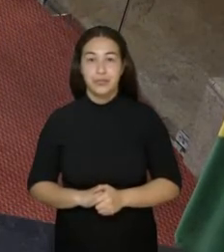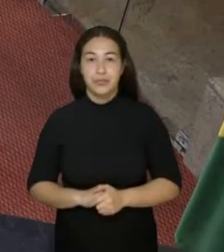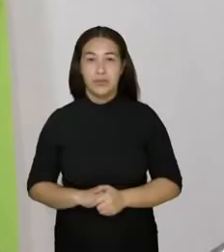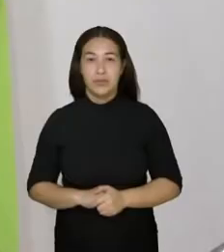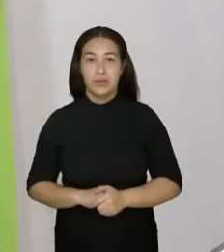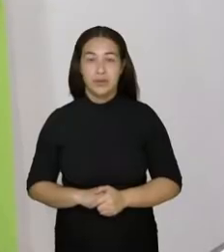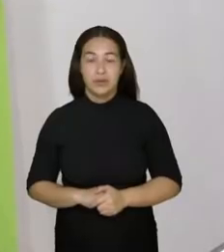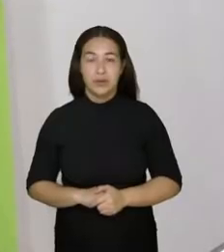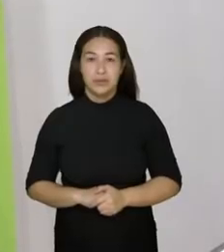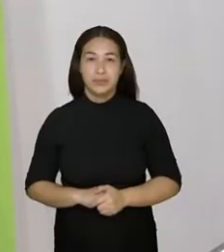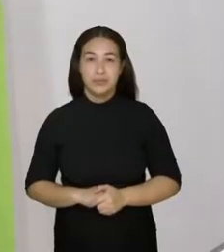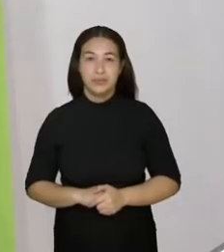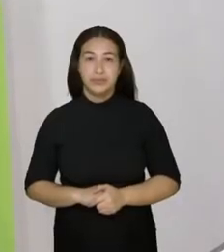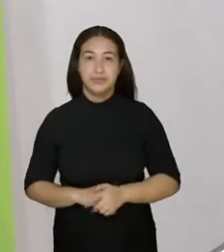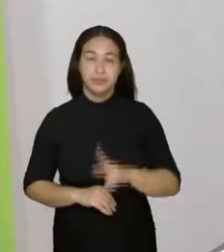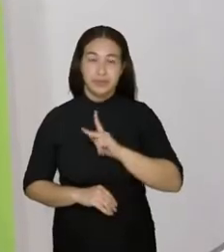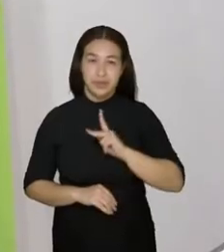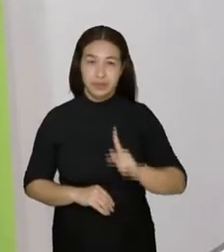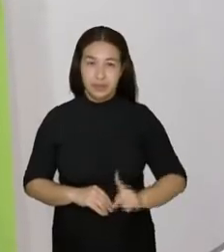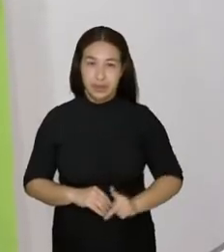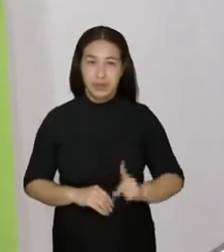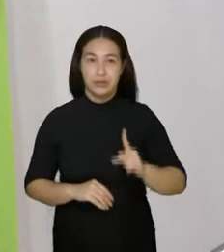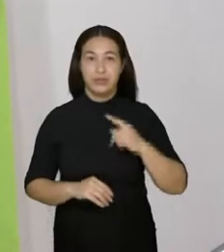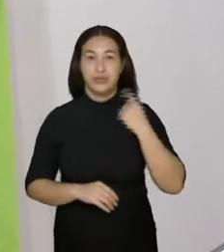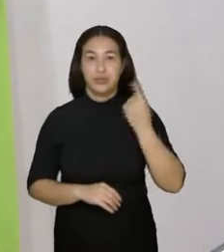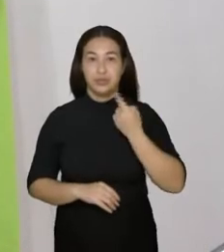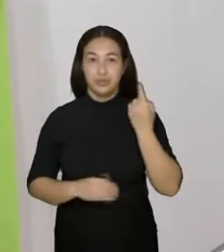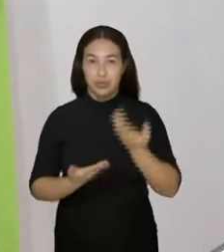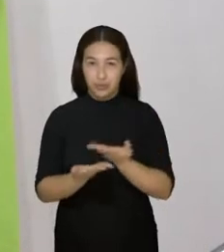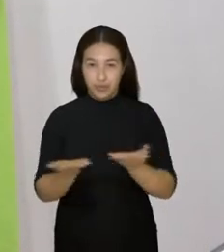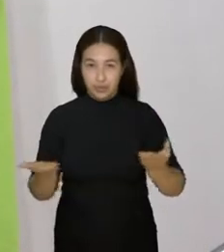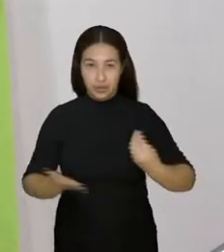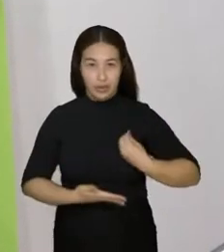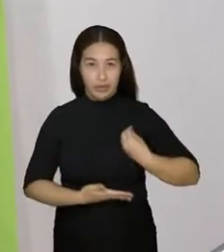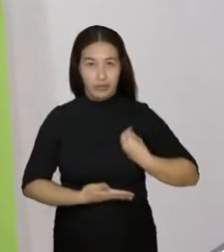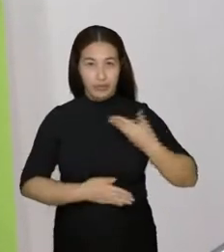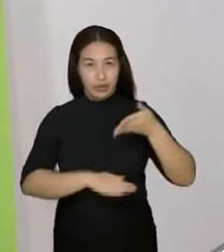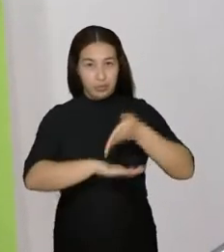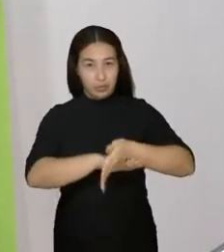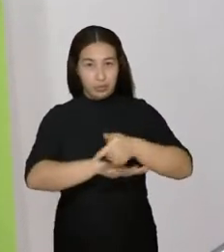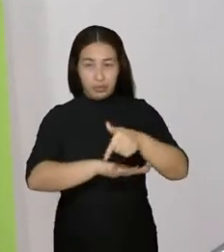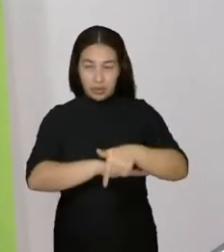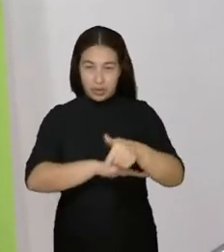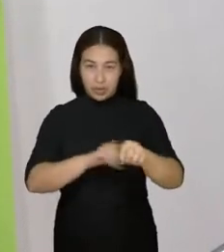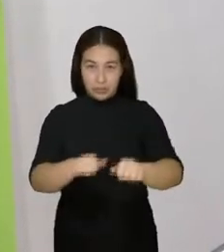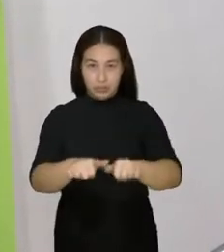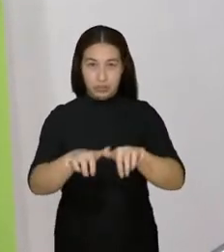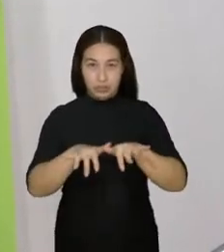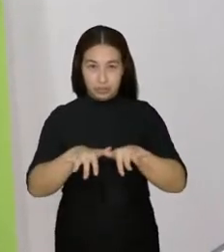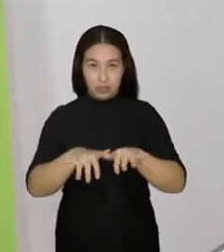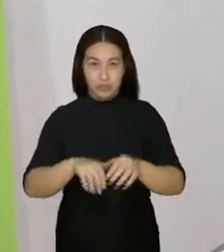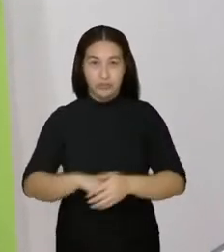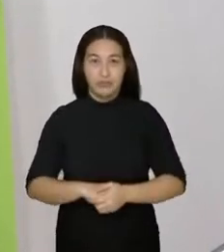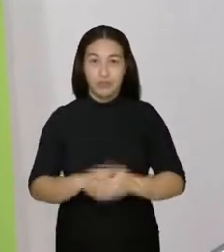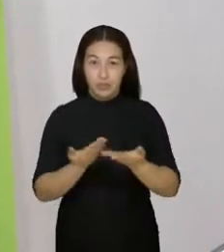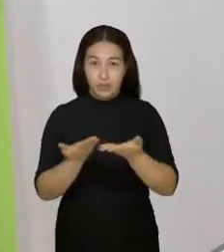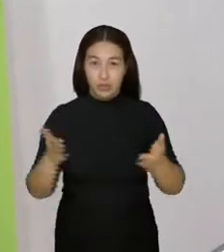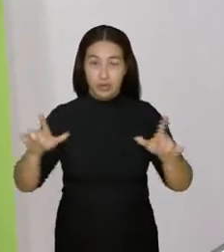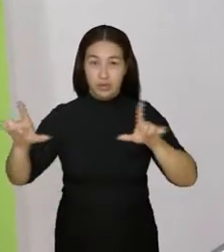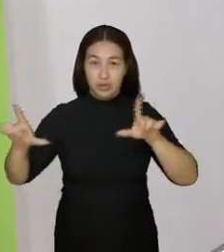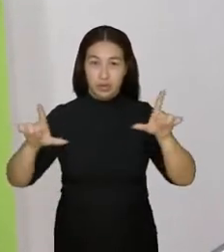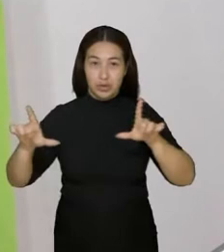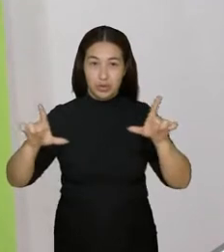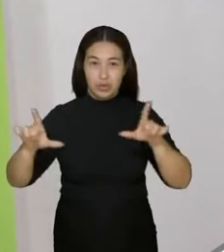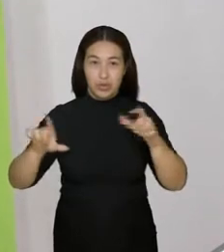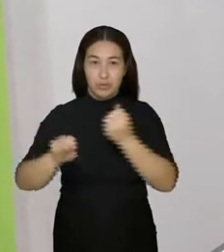senhor presidente senhores deputados já presentes na casa aqueles que ainda estão nos acompanhando em seus gabinetes